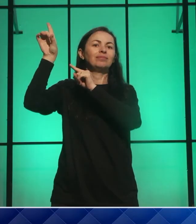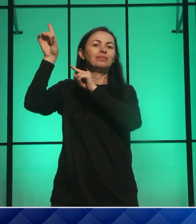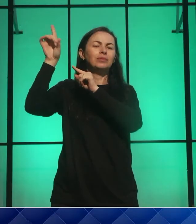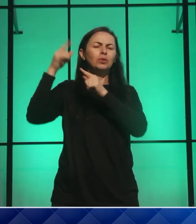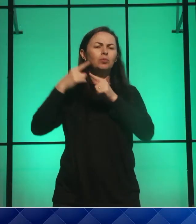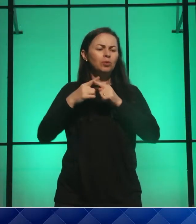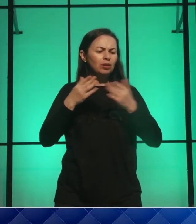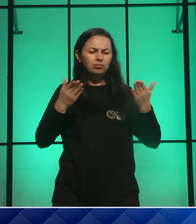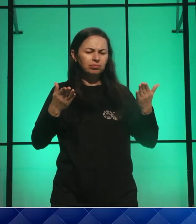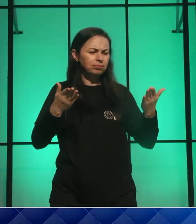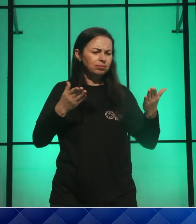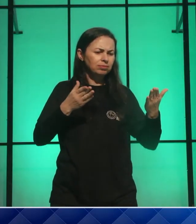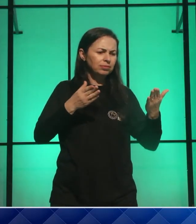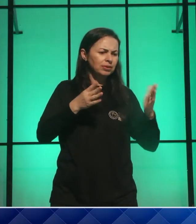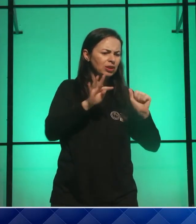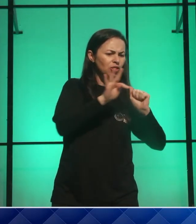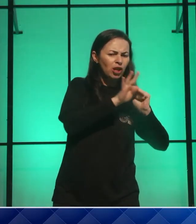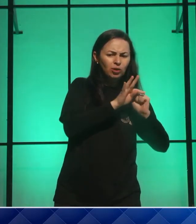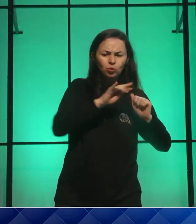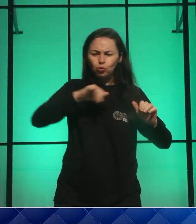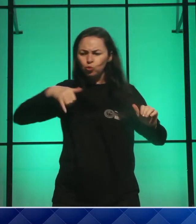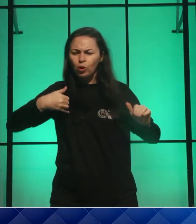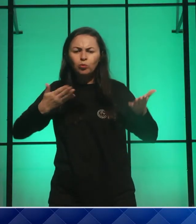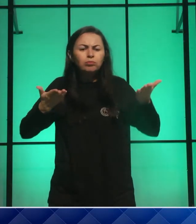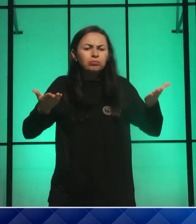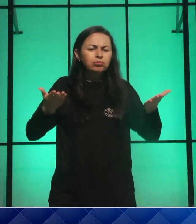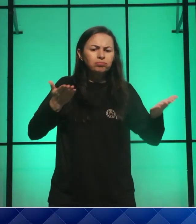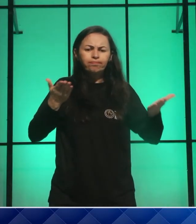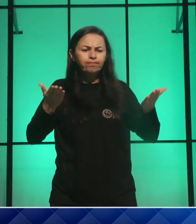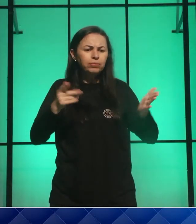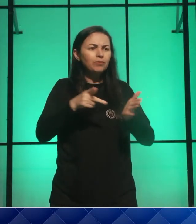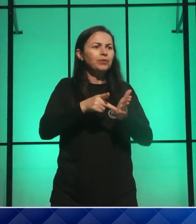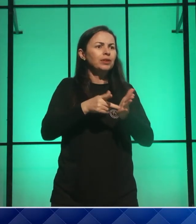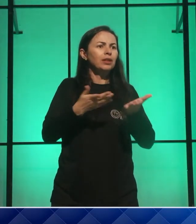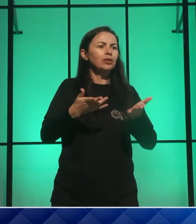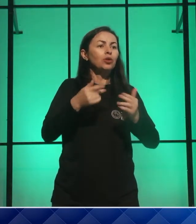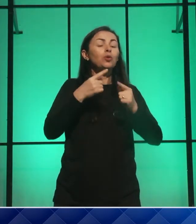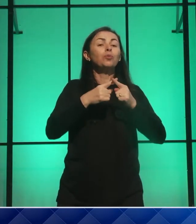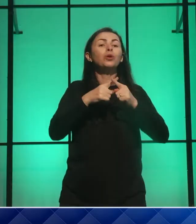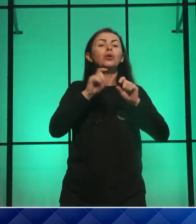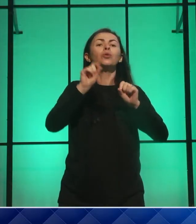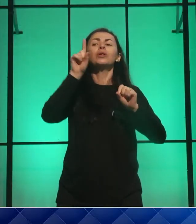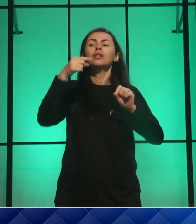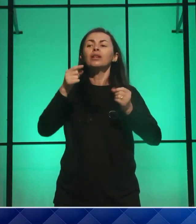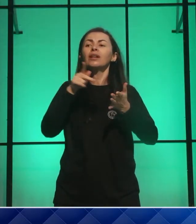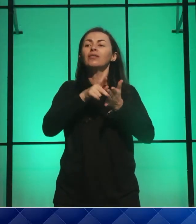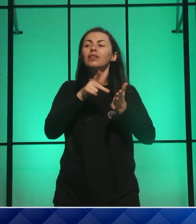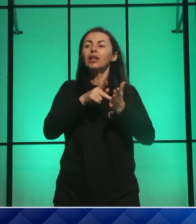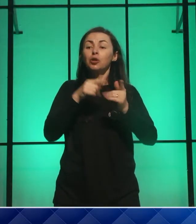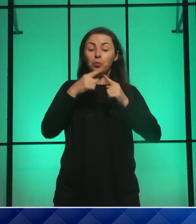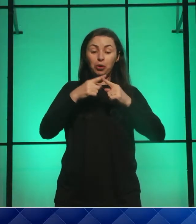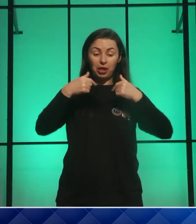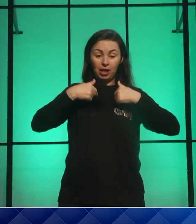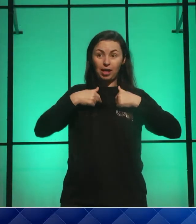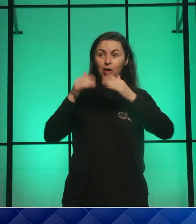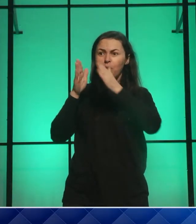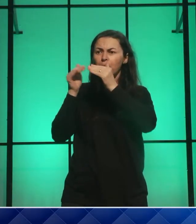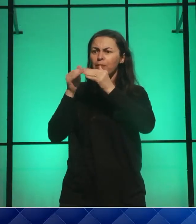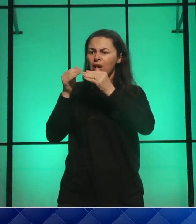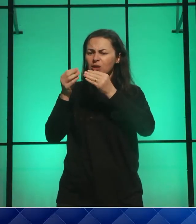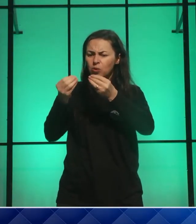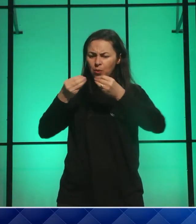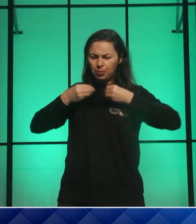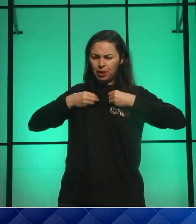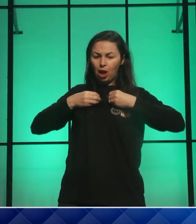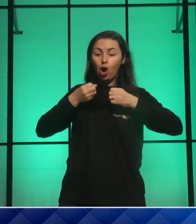Qual dos dois estão falando a verdade? O que é verdade? Eu peço e recebo,